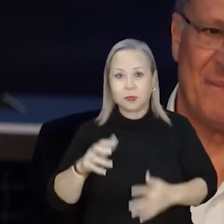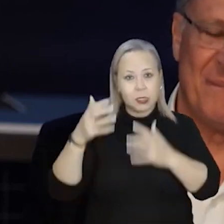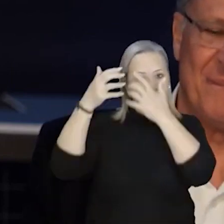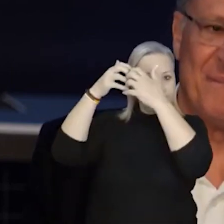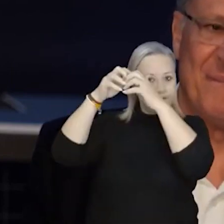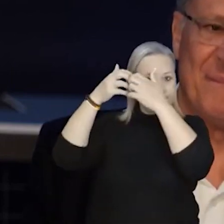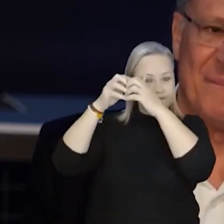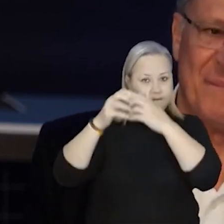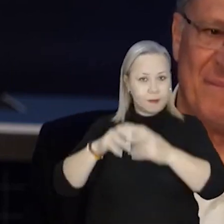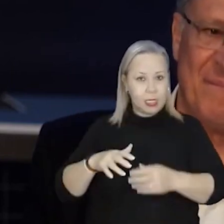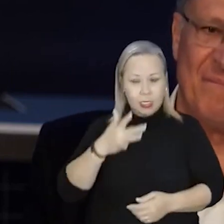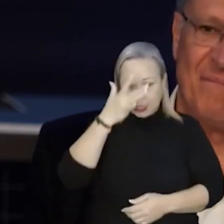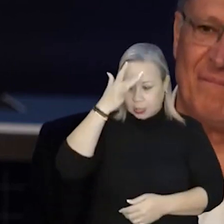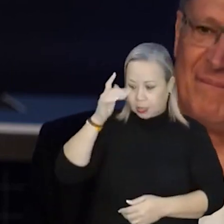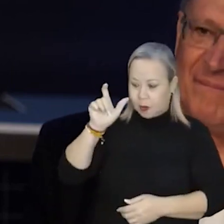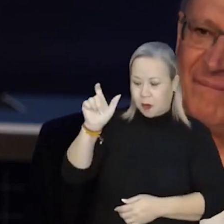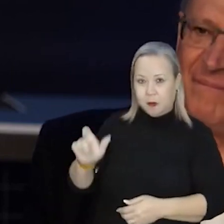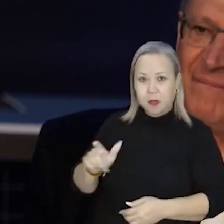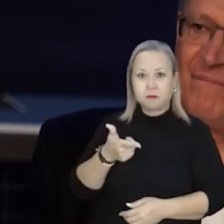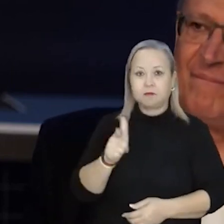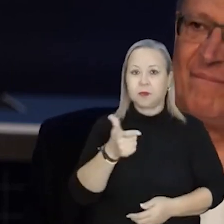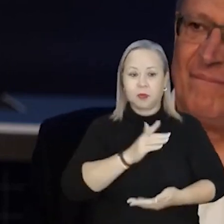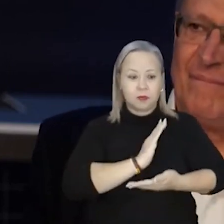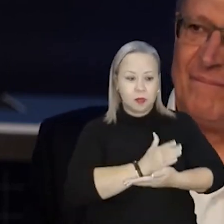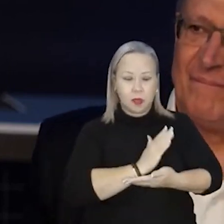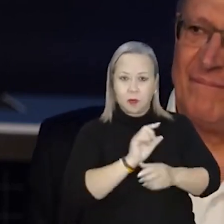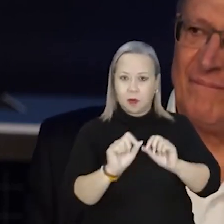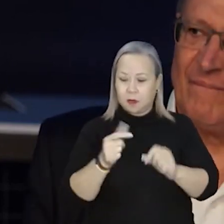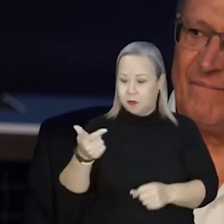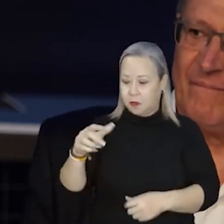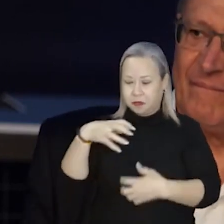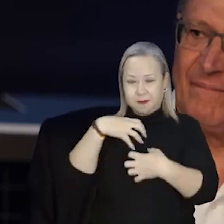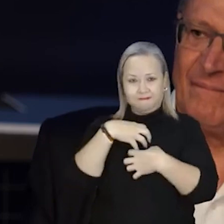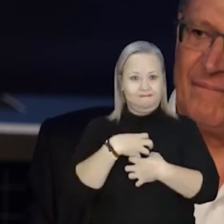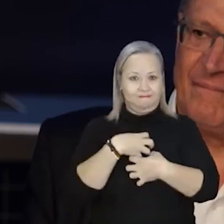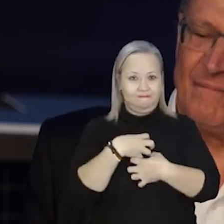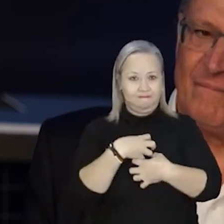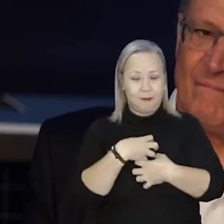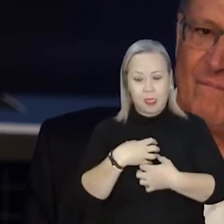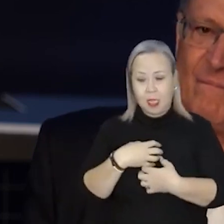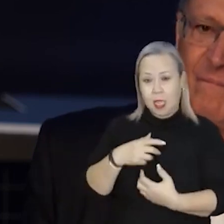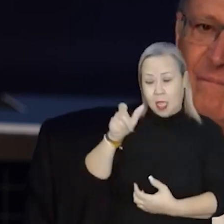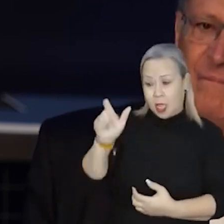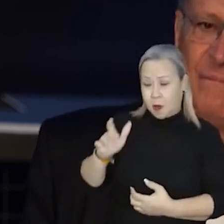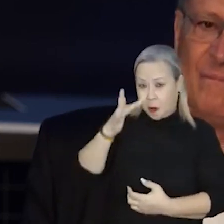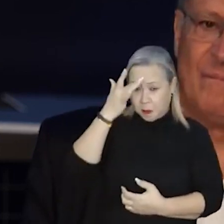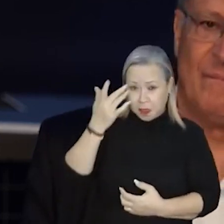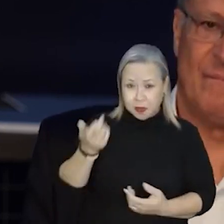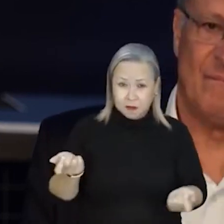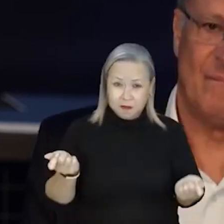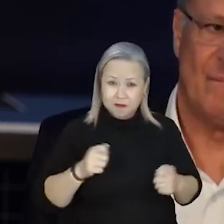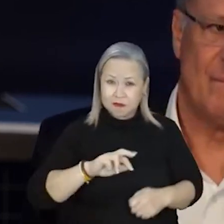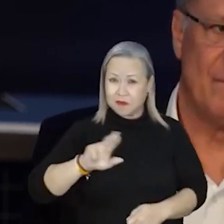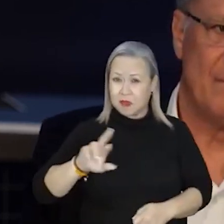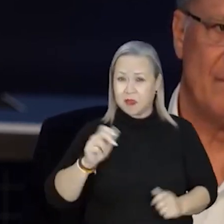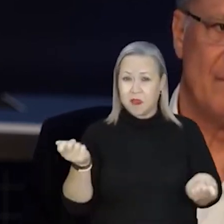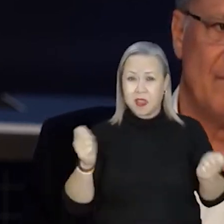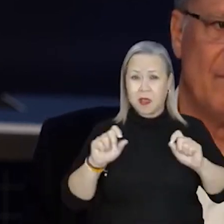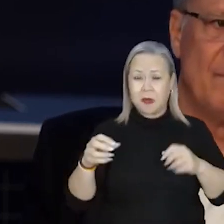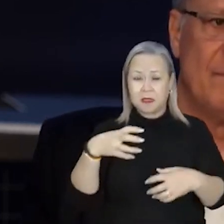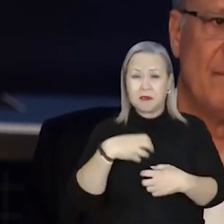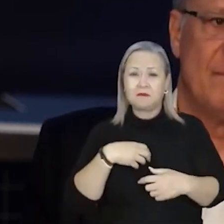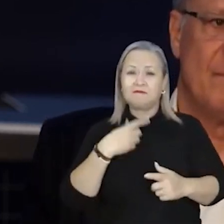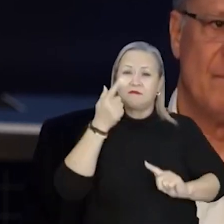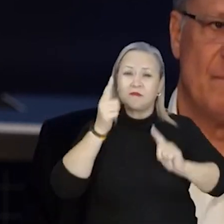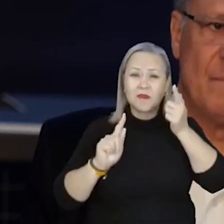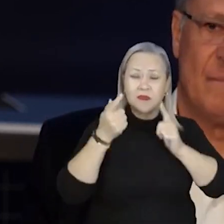figura sem coração, sem sentimento, uma figura que não é capaz de expressar um gesto de solidariedade, uma